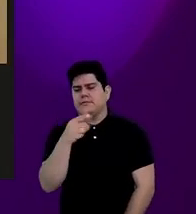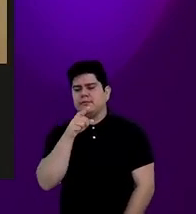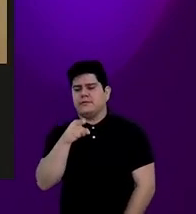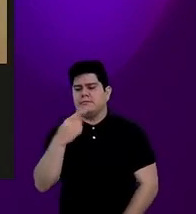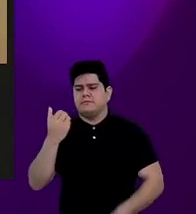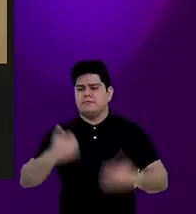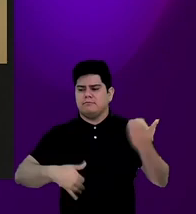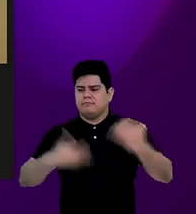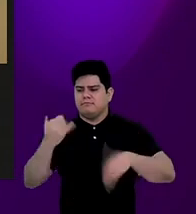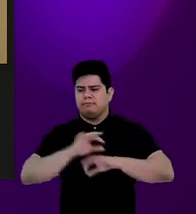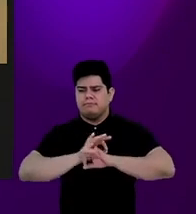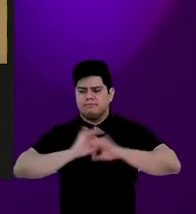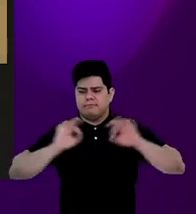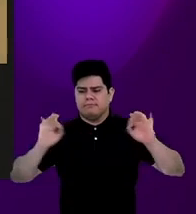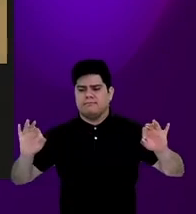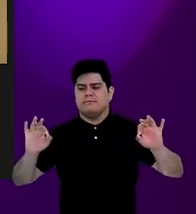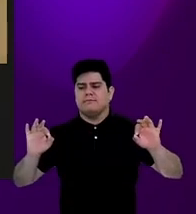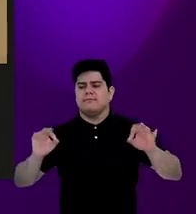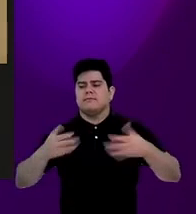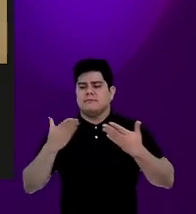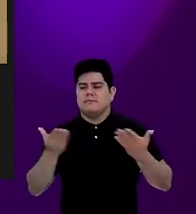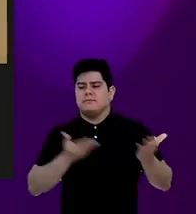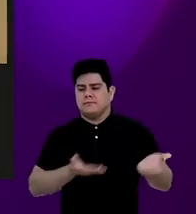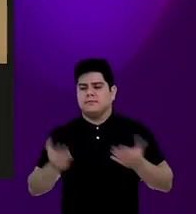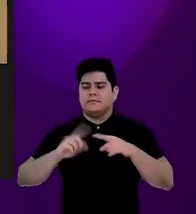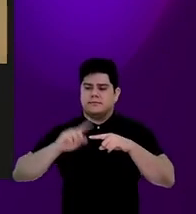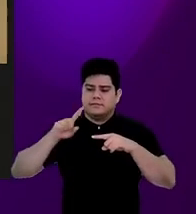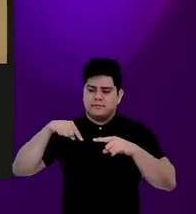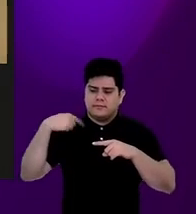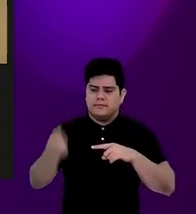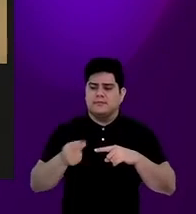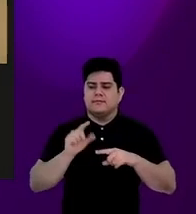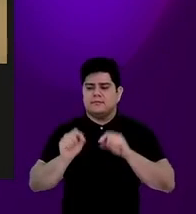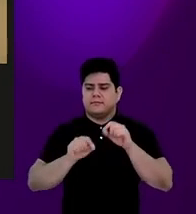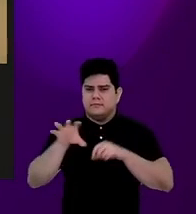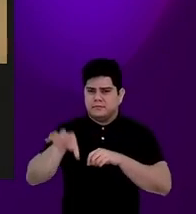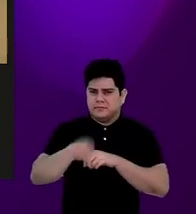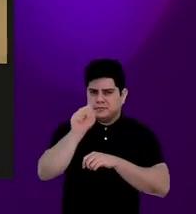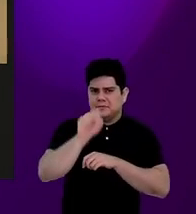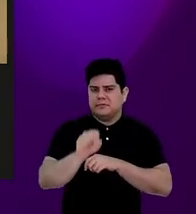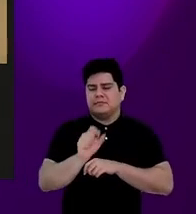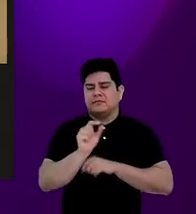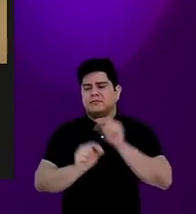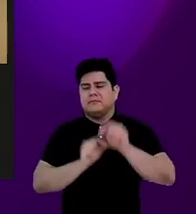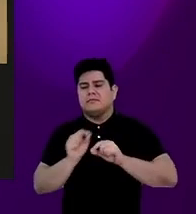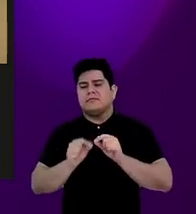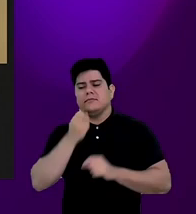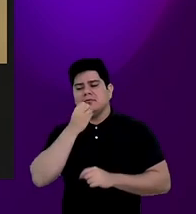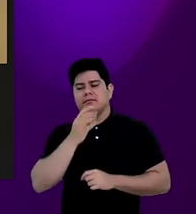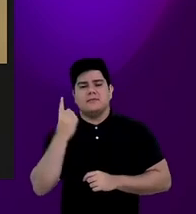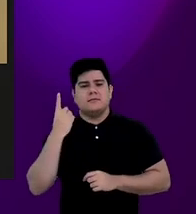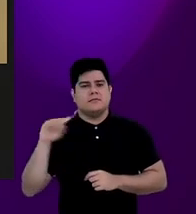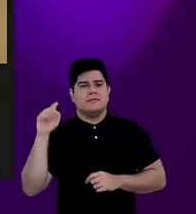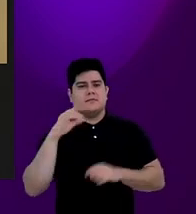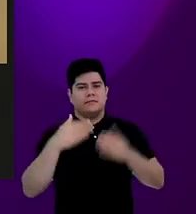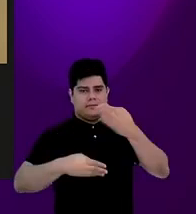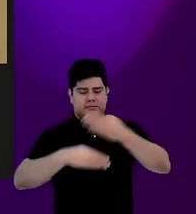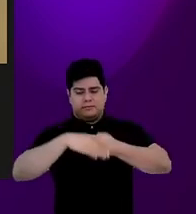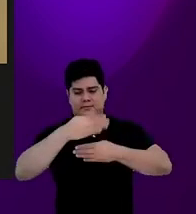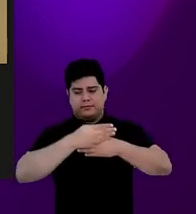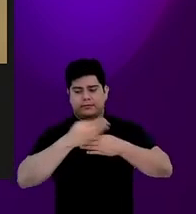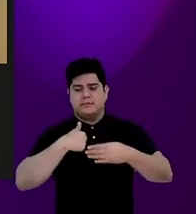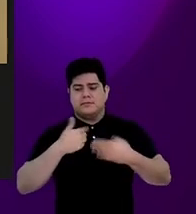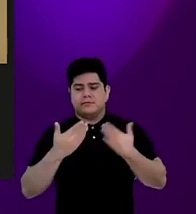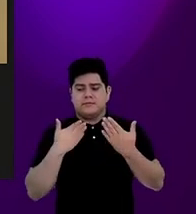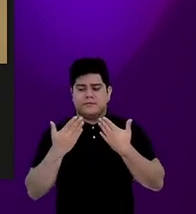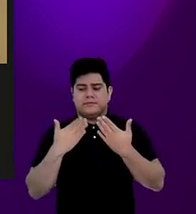excelente apresentação. Eu vou depois pegar um pouquinho o gancho do penúltimo slide seu para a nossa